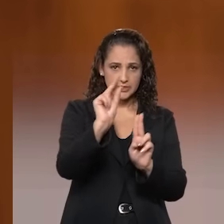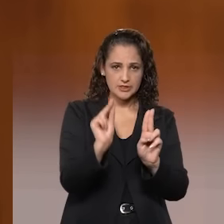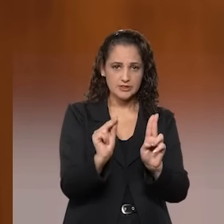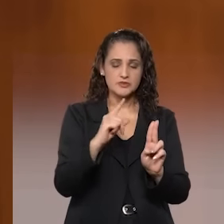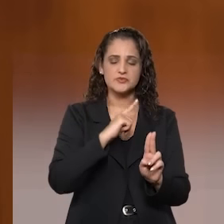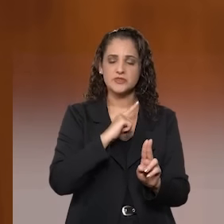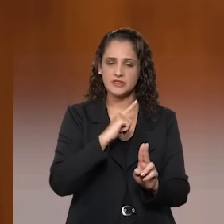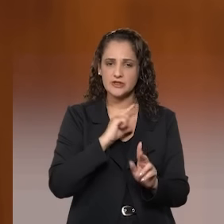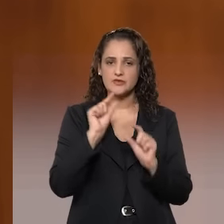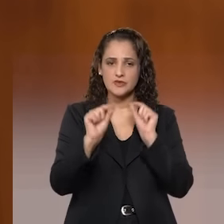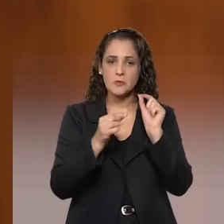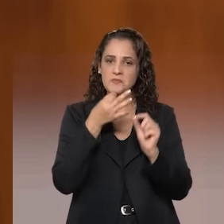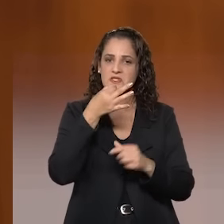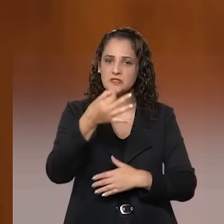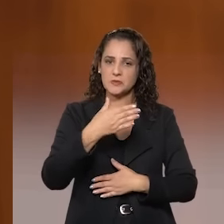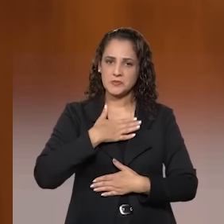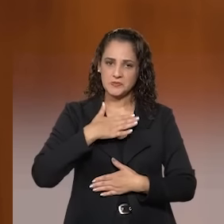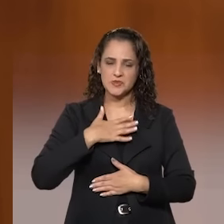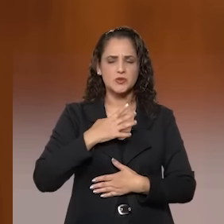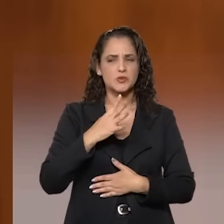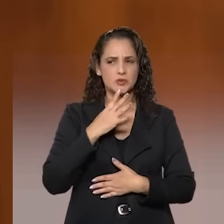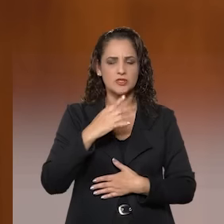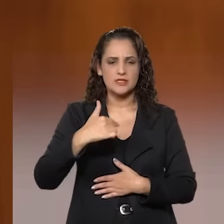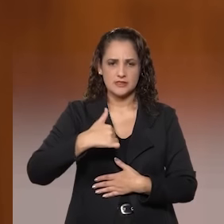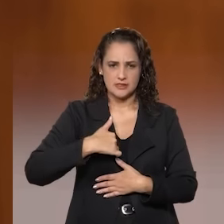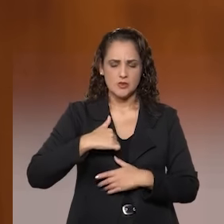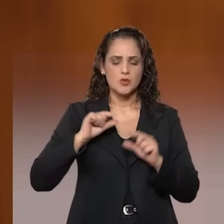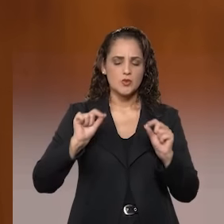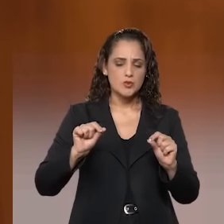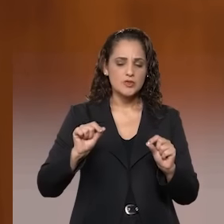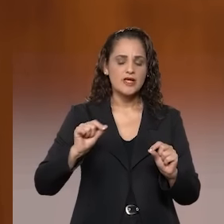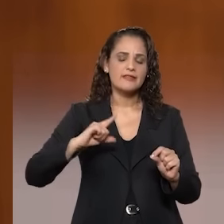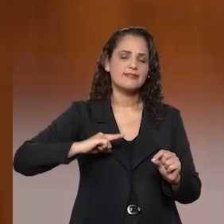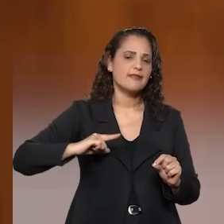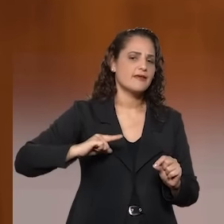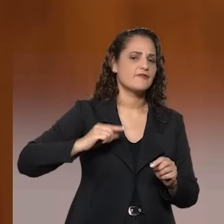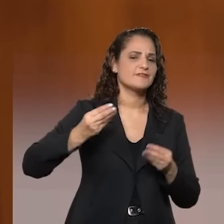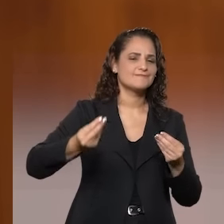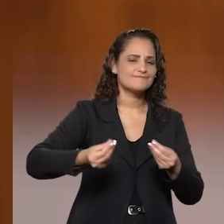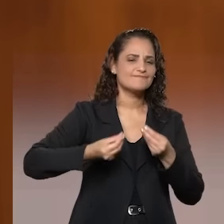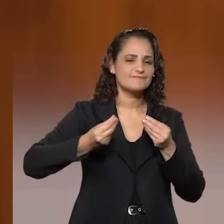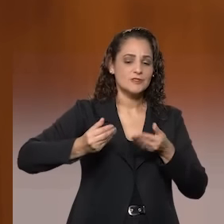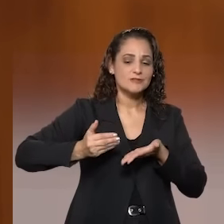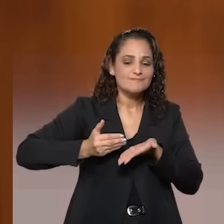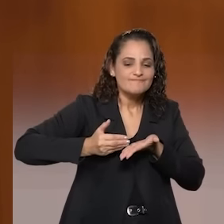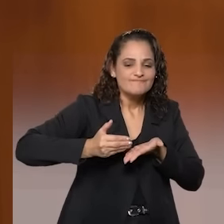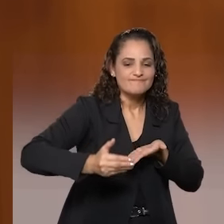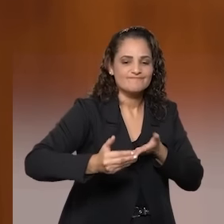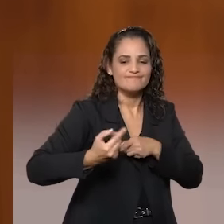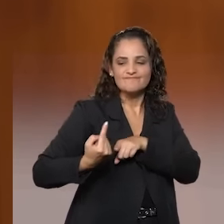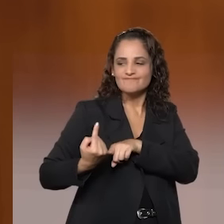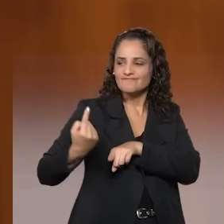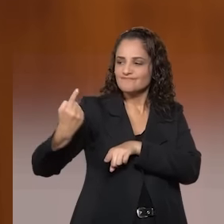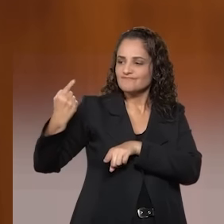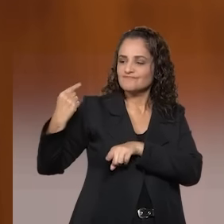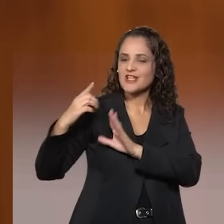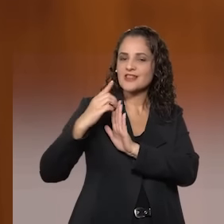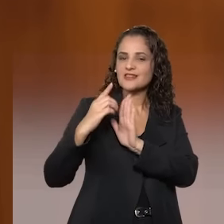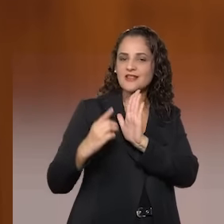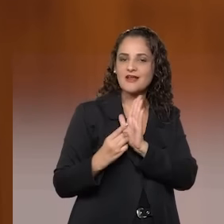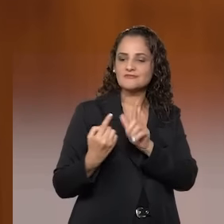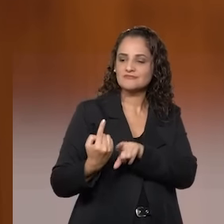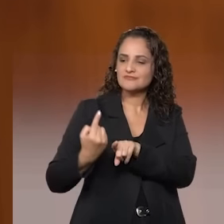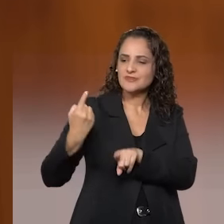que teve na minha opinião pelo meu conhecimento teve assim a iniciativa lá há décadas